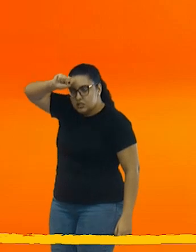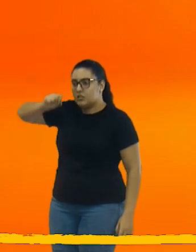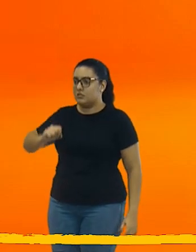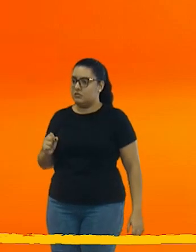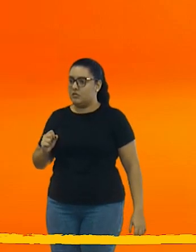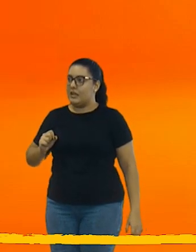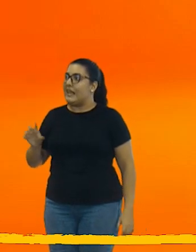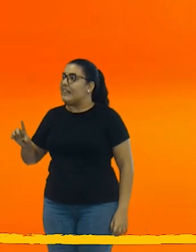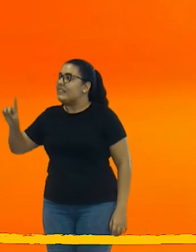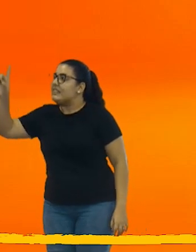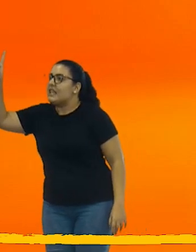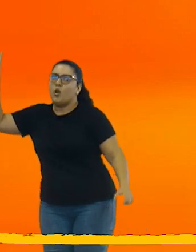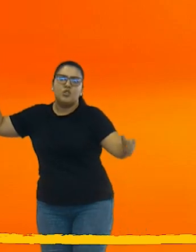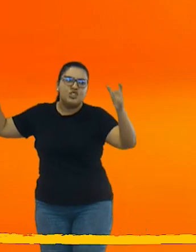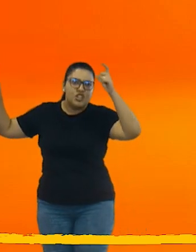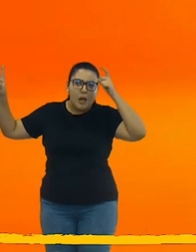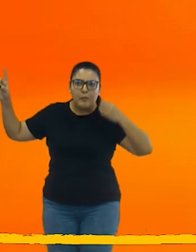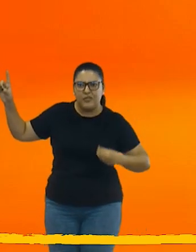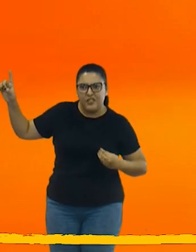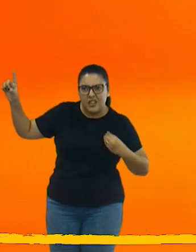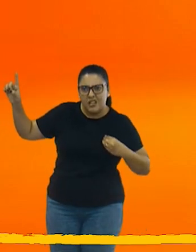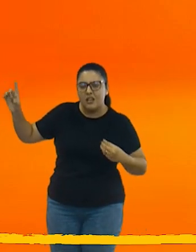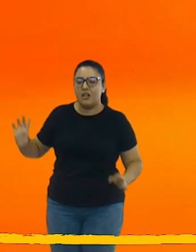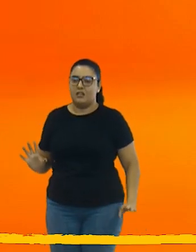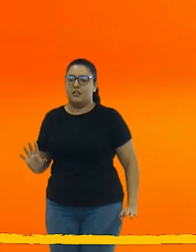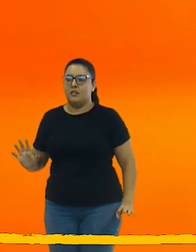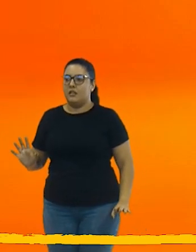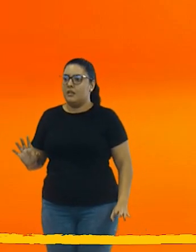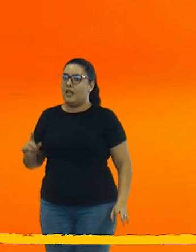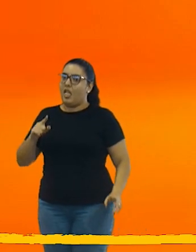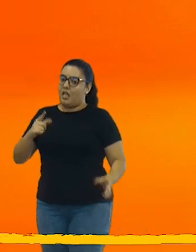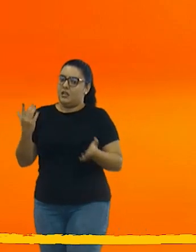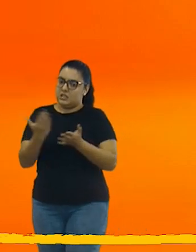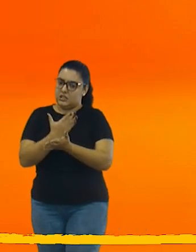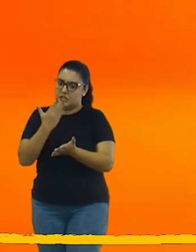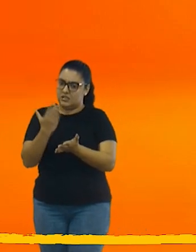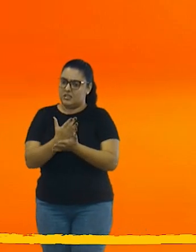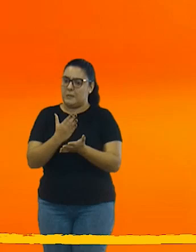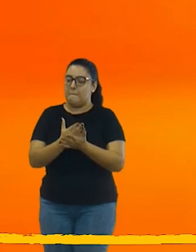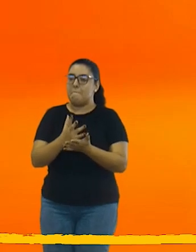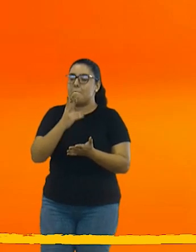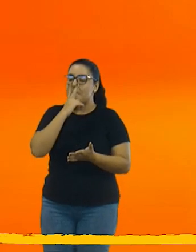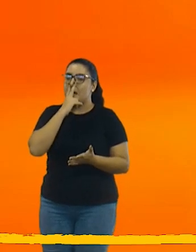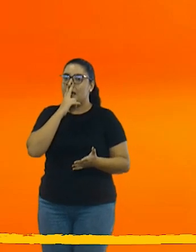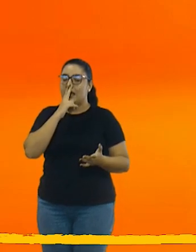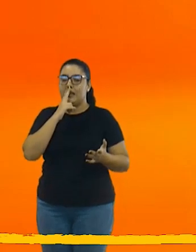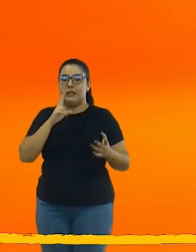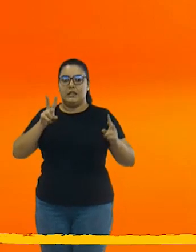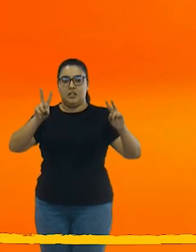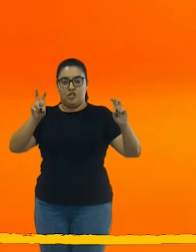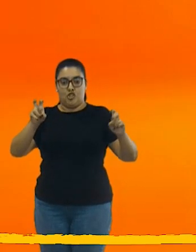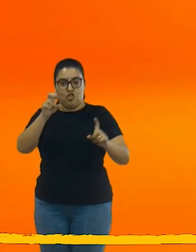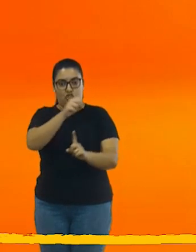não de Deus ou do diabo, o que faz com que a obra transcenda